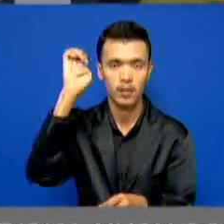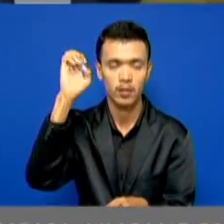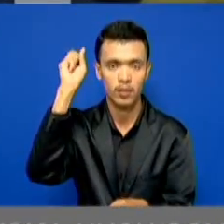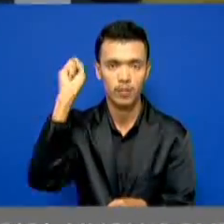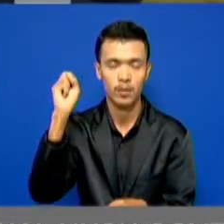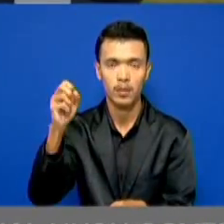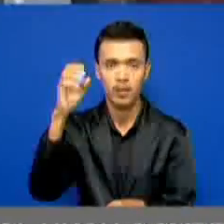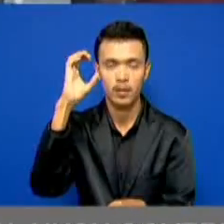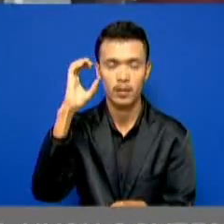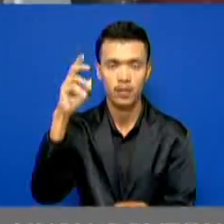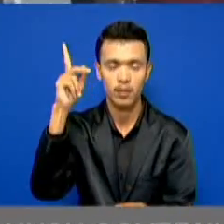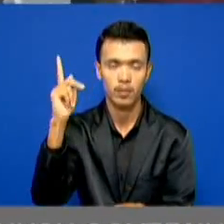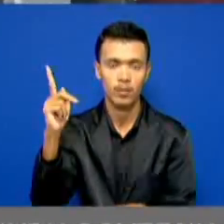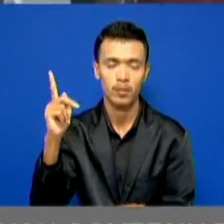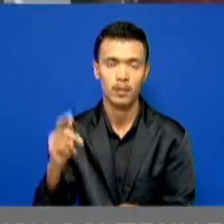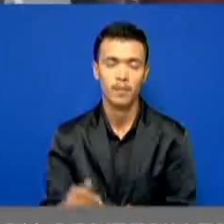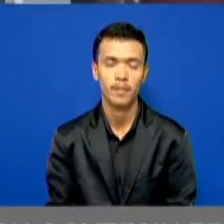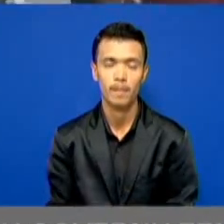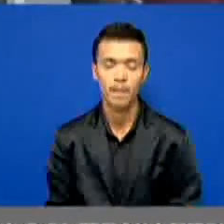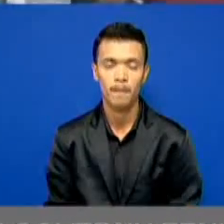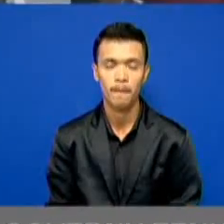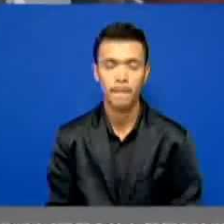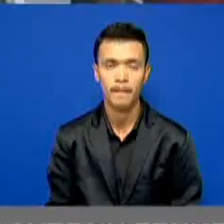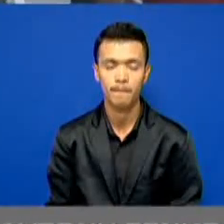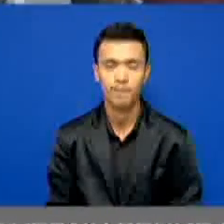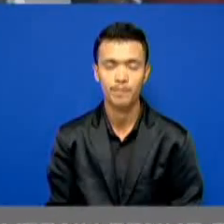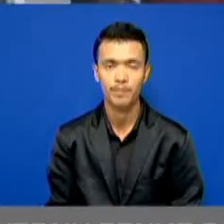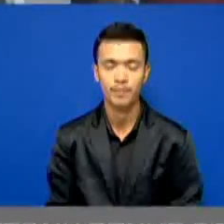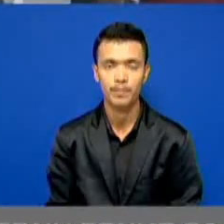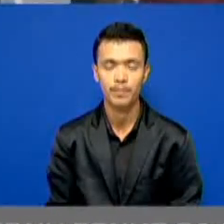Superior, Ciência no Cultura. Júlio Nascimento, ba RTTL.